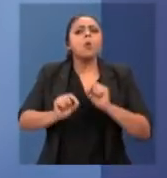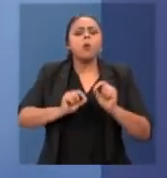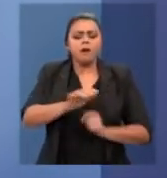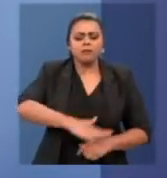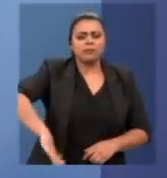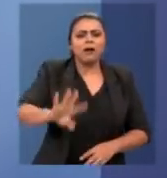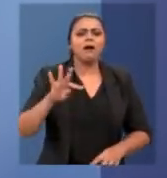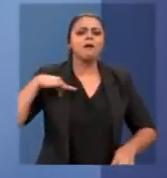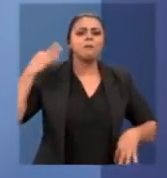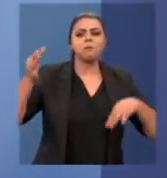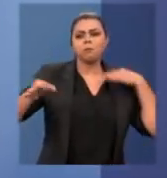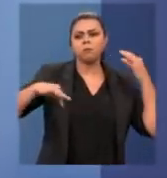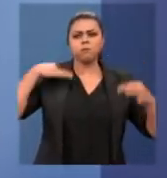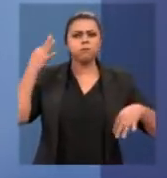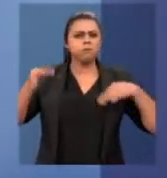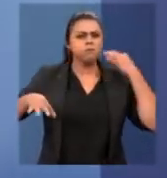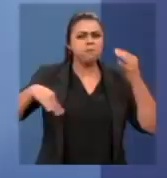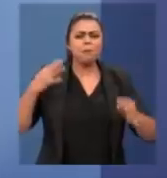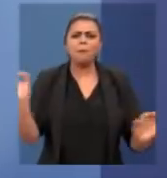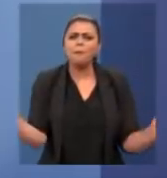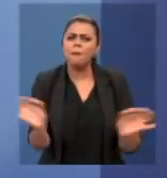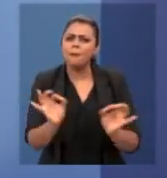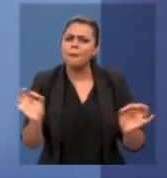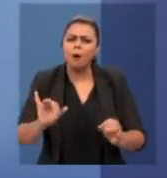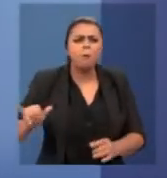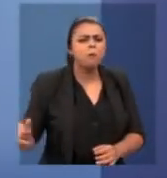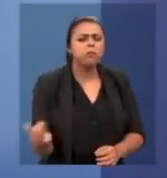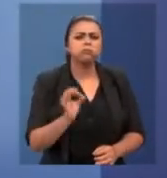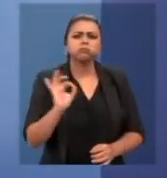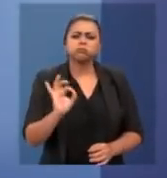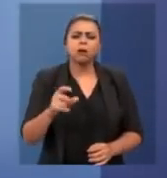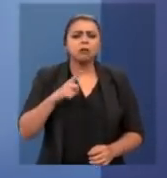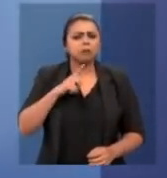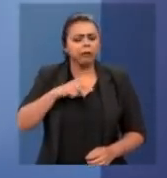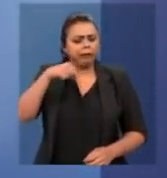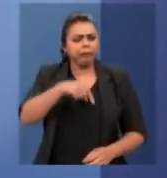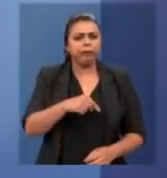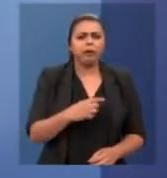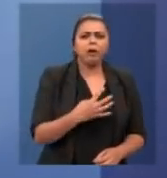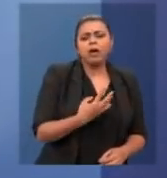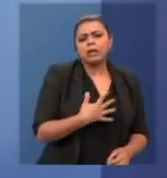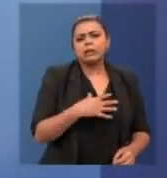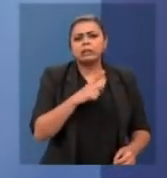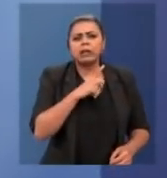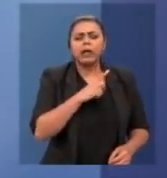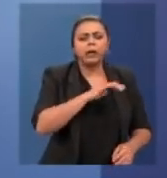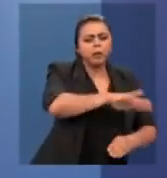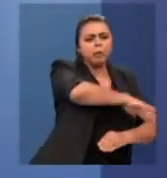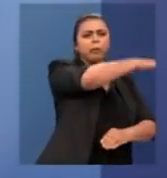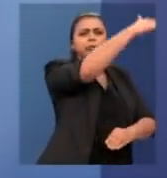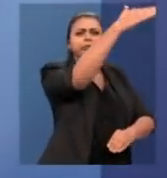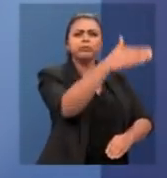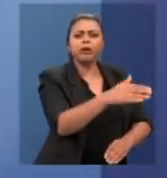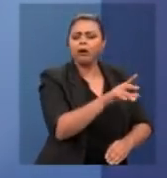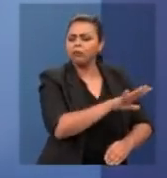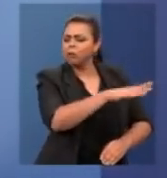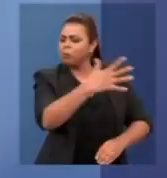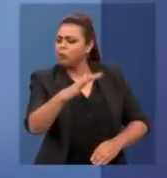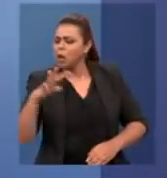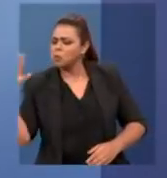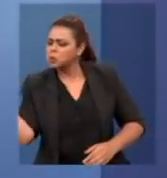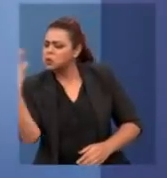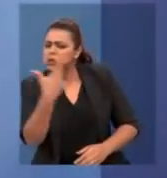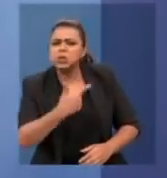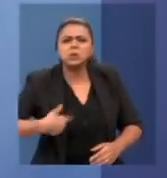turística né nós estamos aqui há 40 minutos nós estamos ali nós temos as montanhas mas só se fala de